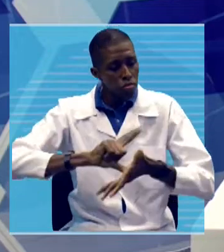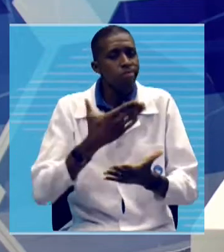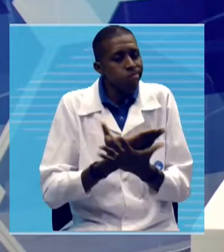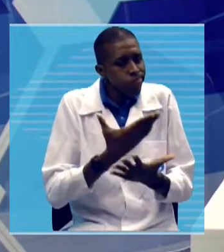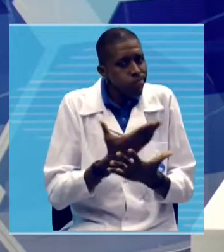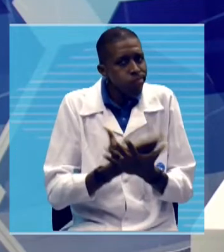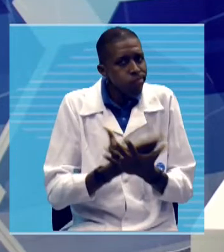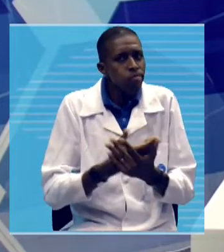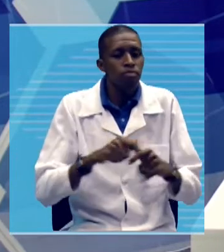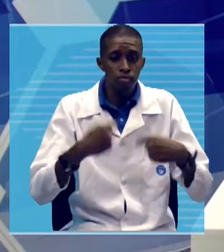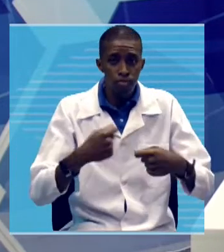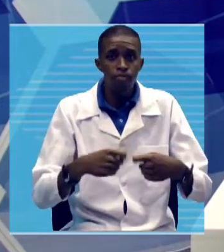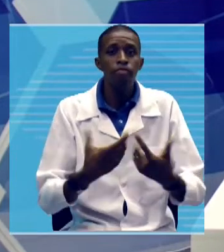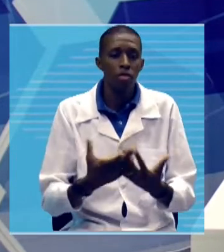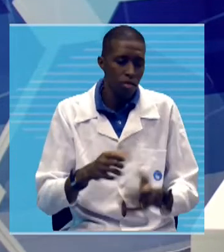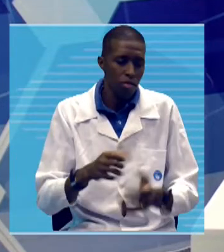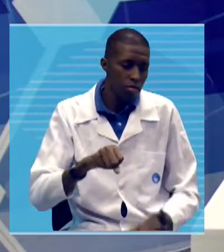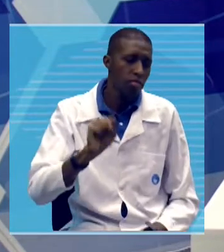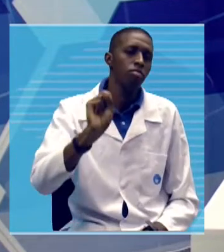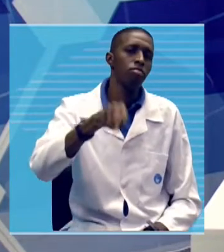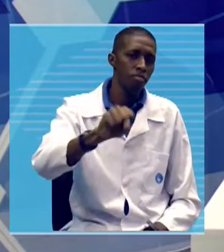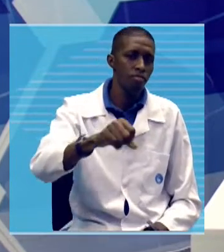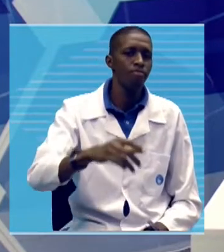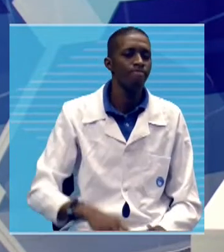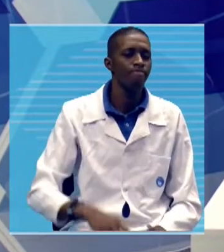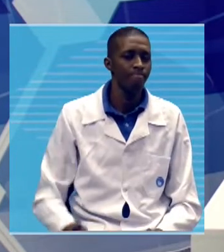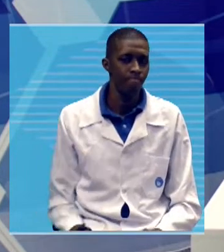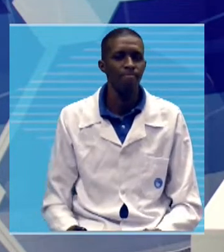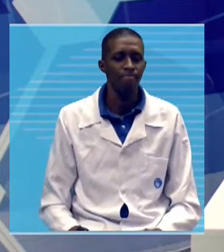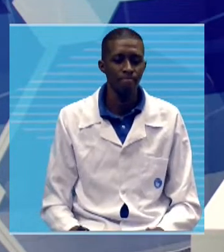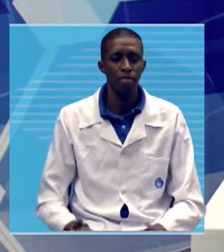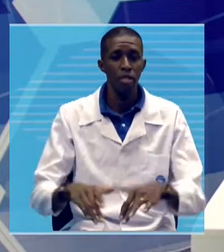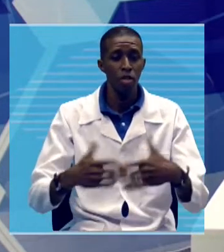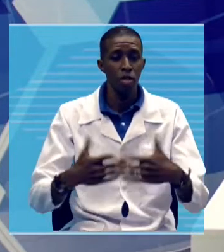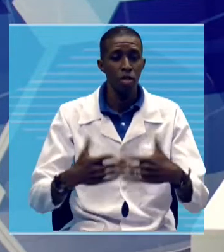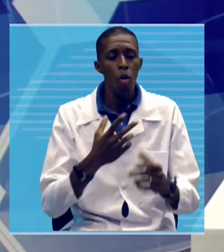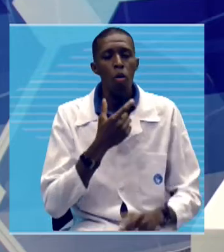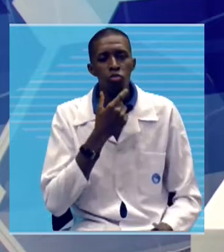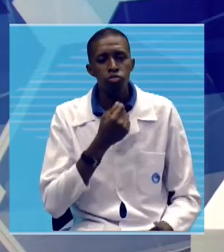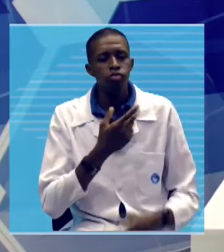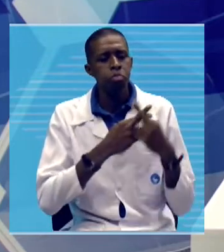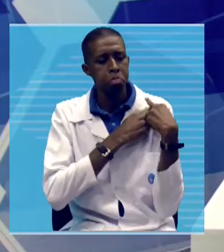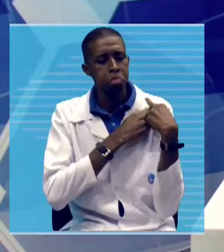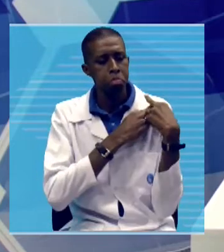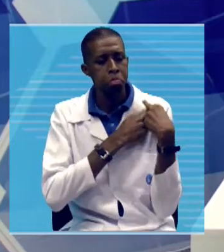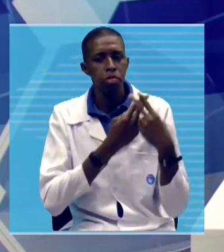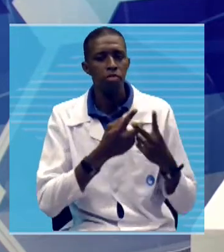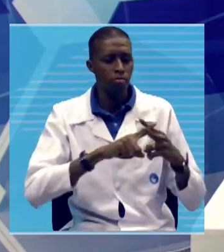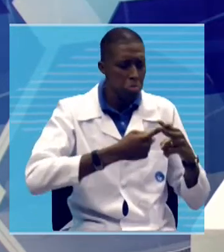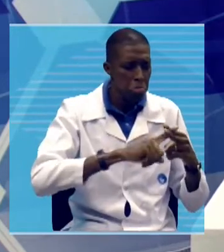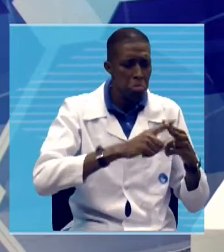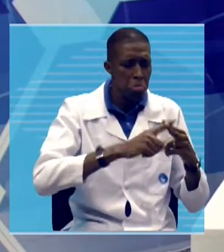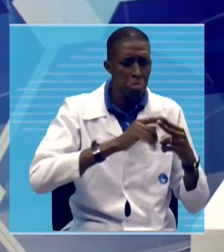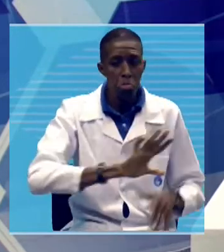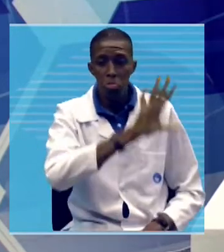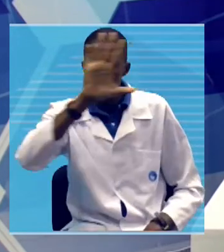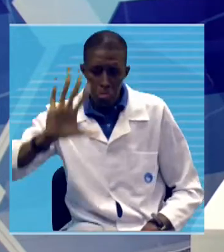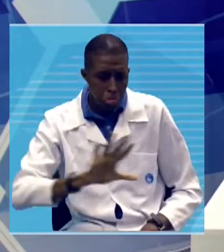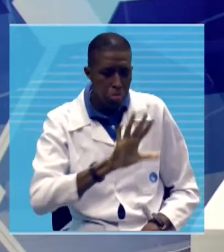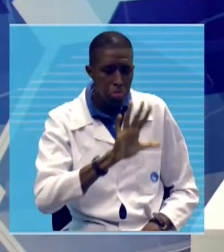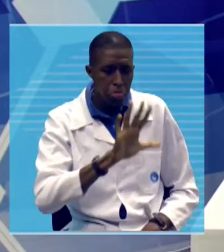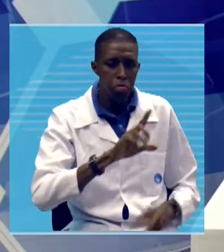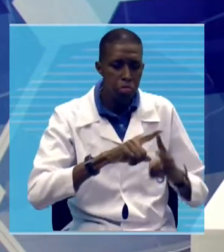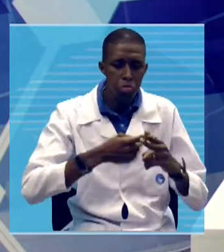já está em Paulista nosso grande diretor demais meu amigo Thiago maguinata Olha a guarda envie um mega evento em